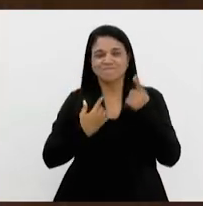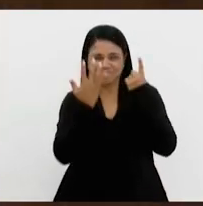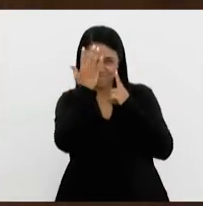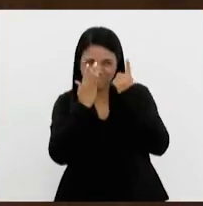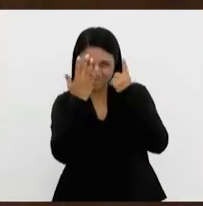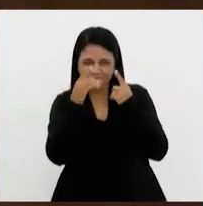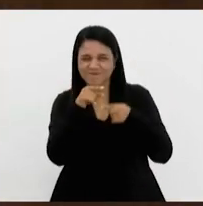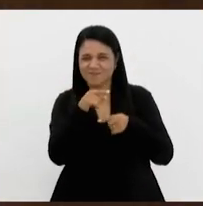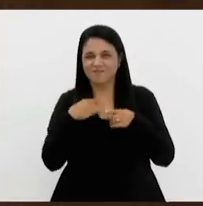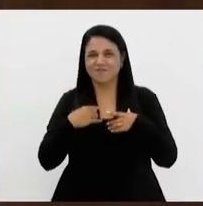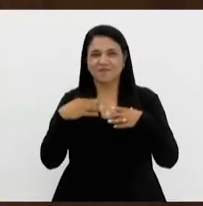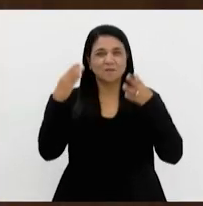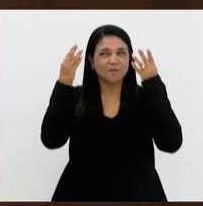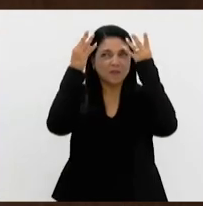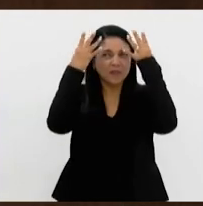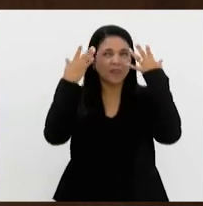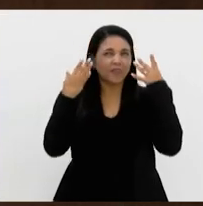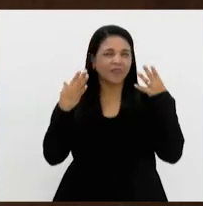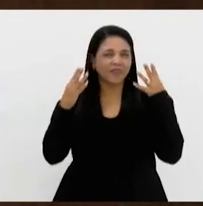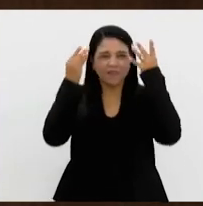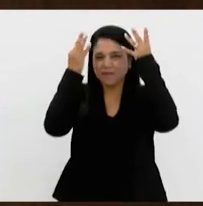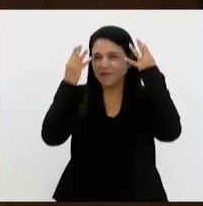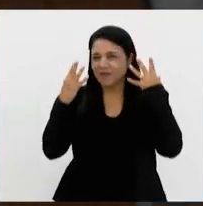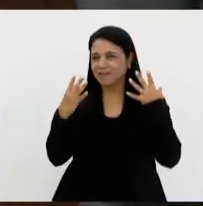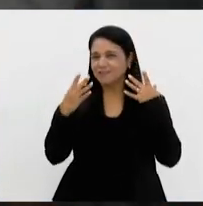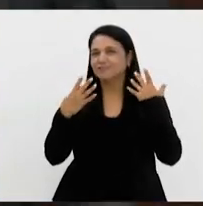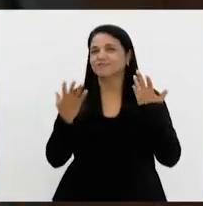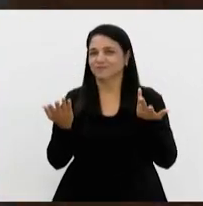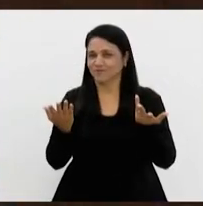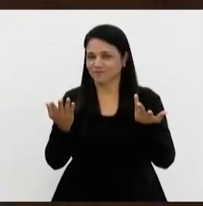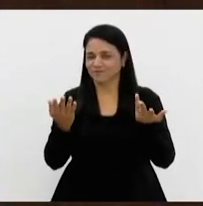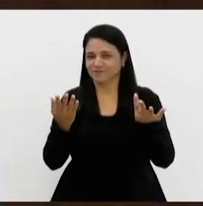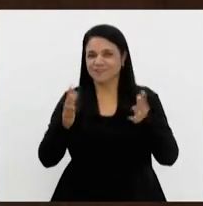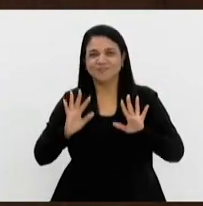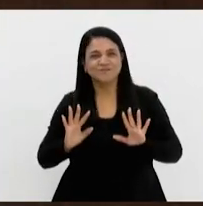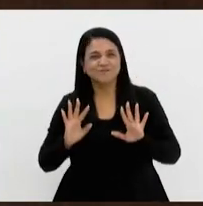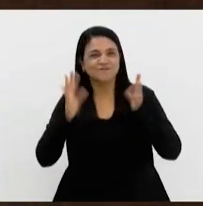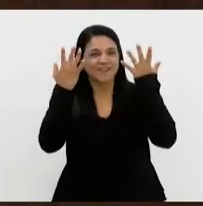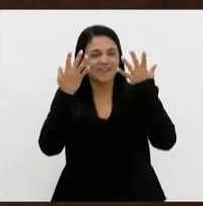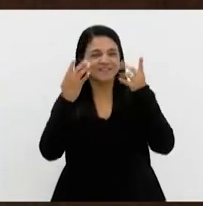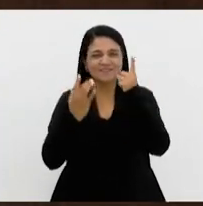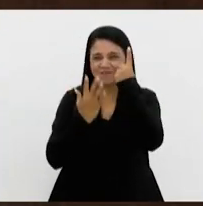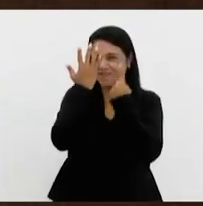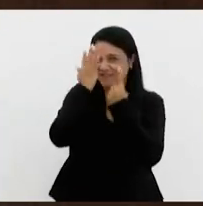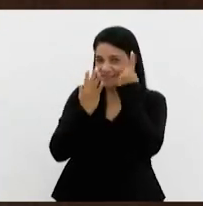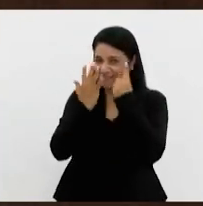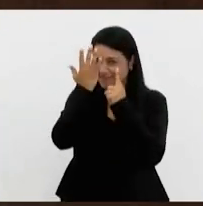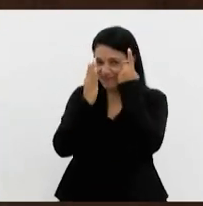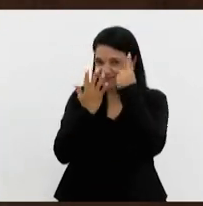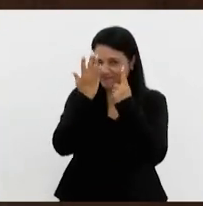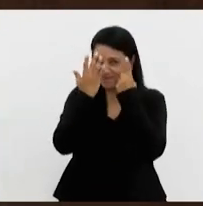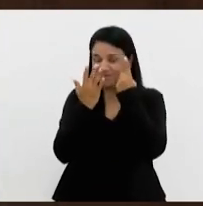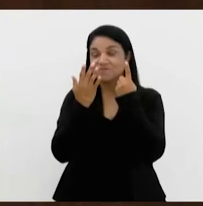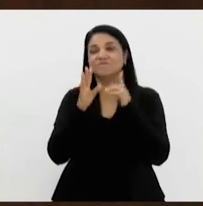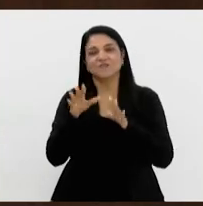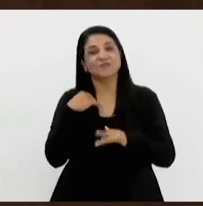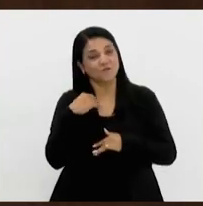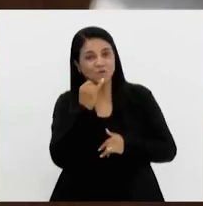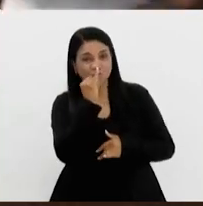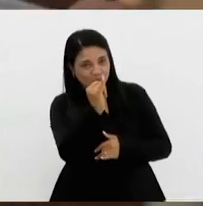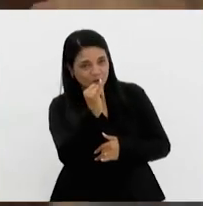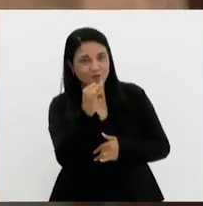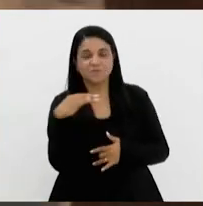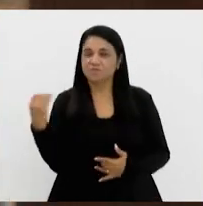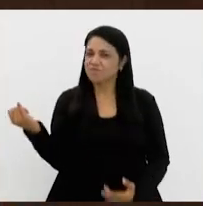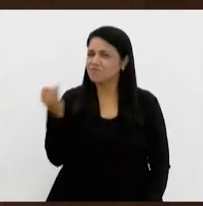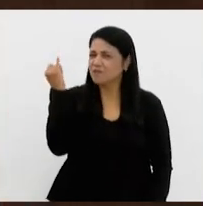com um pouquinho de purpurina das festas carnavalescas, mas dizer o seguinte, é muito